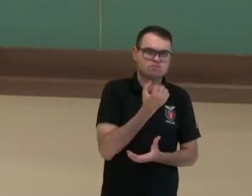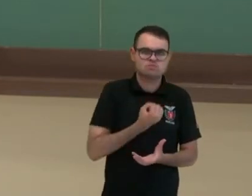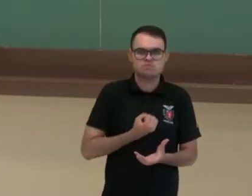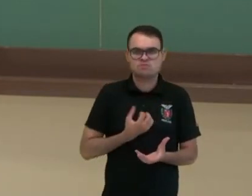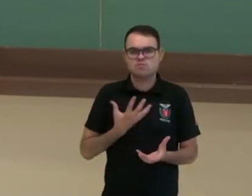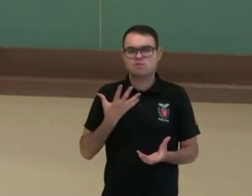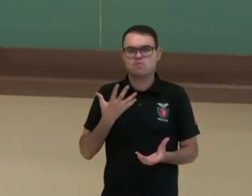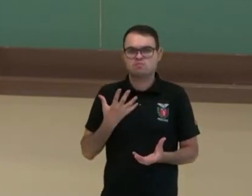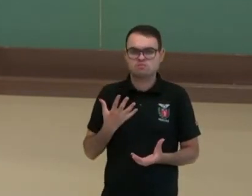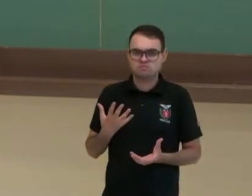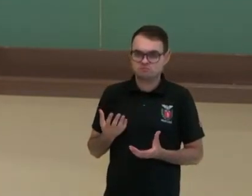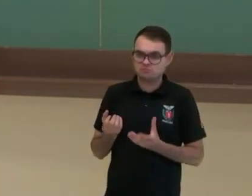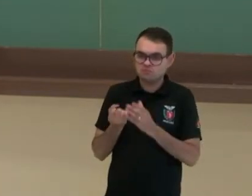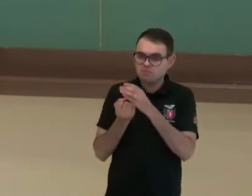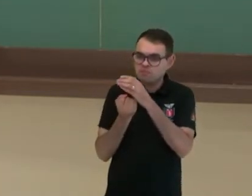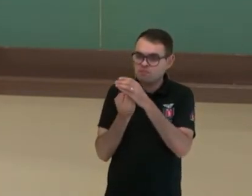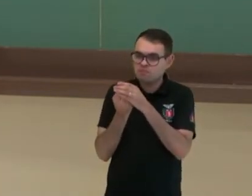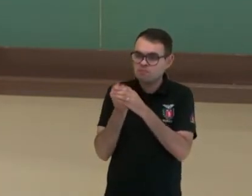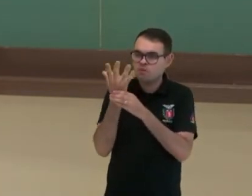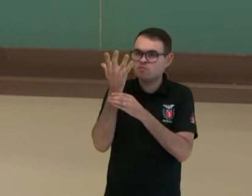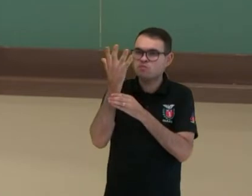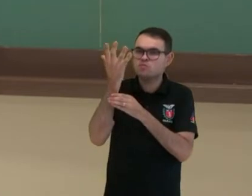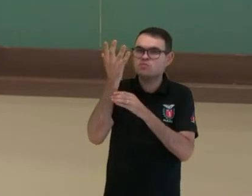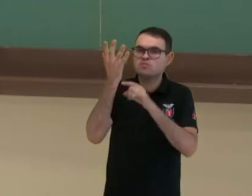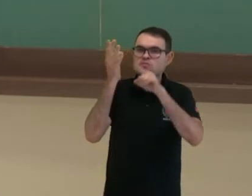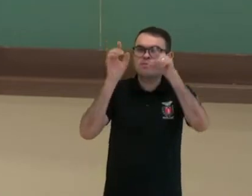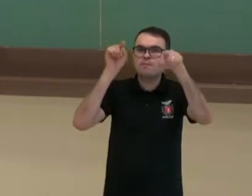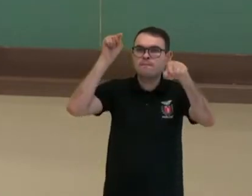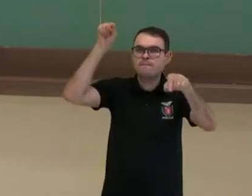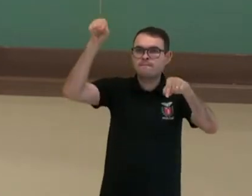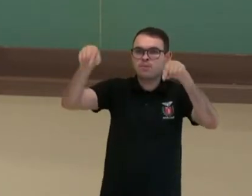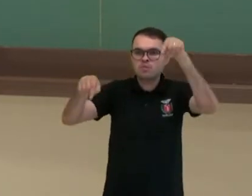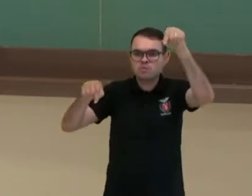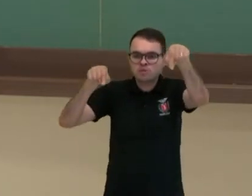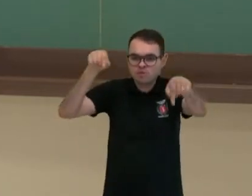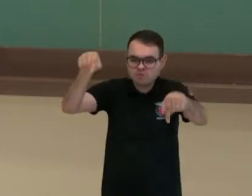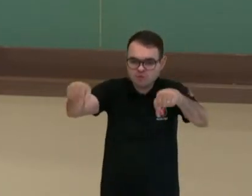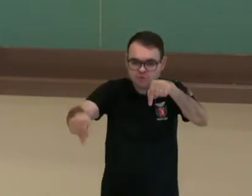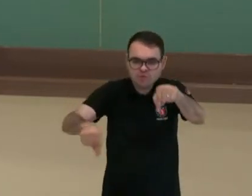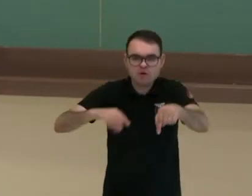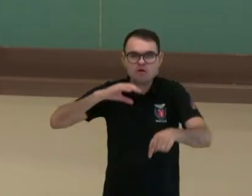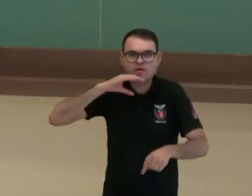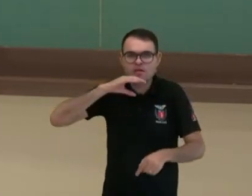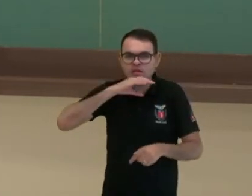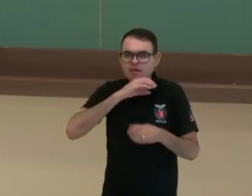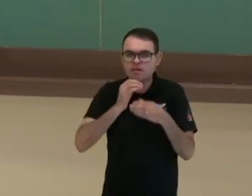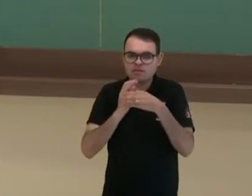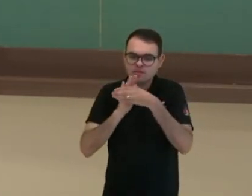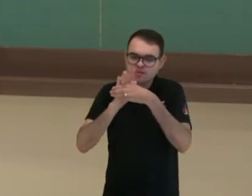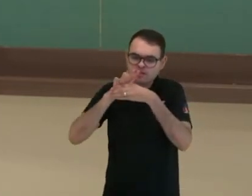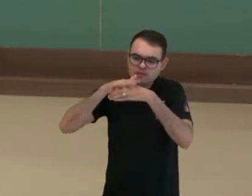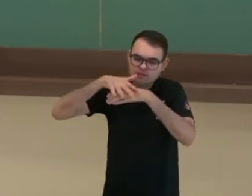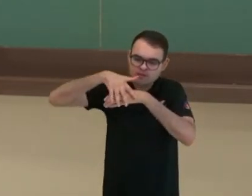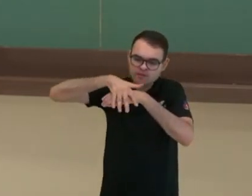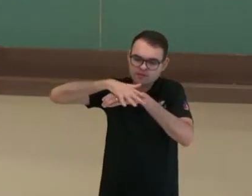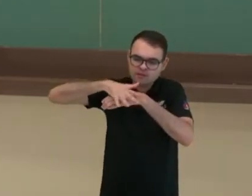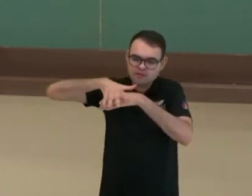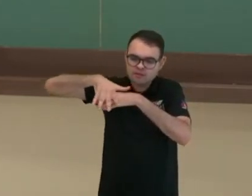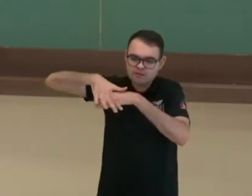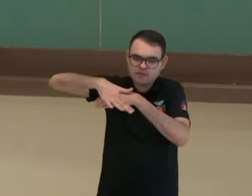erupção e liberando esse material quente e pastoso, que nós chamamos